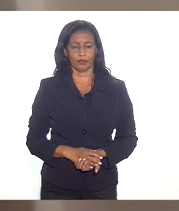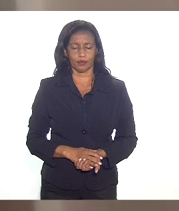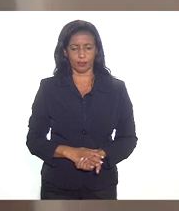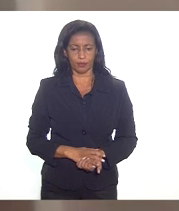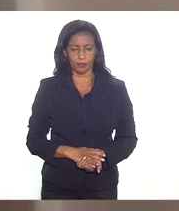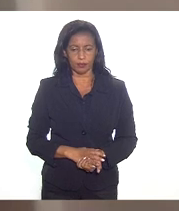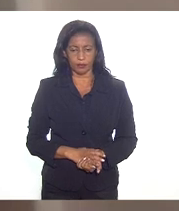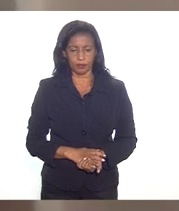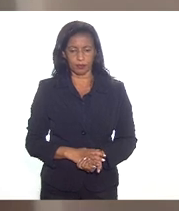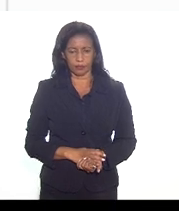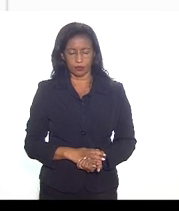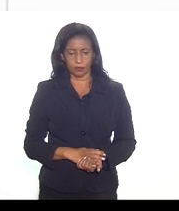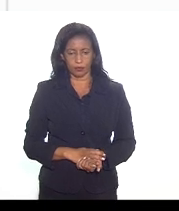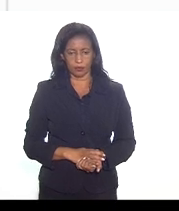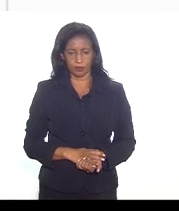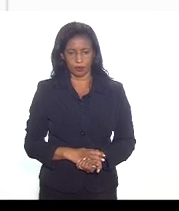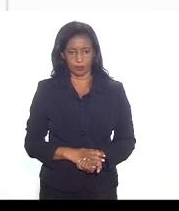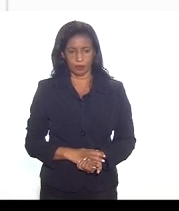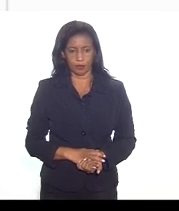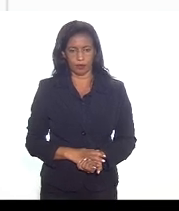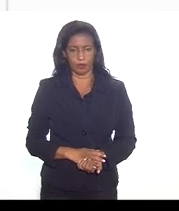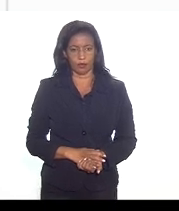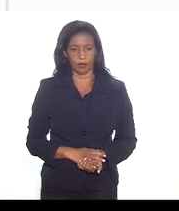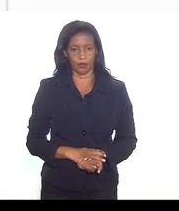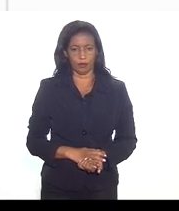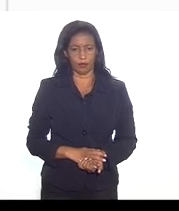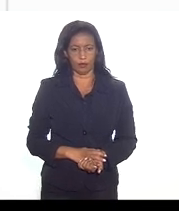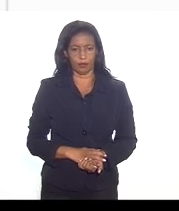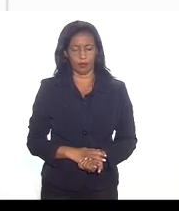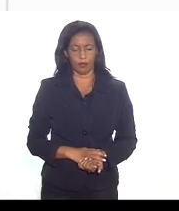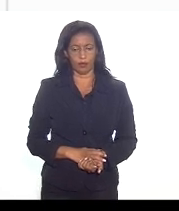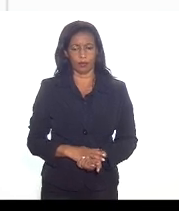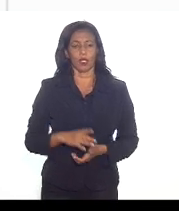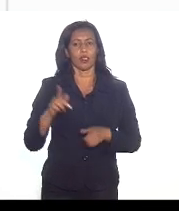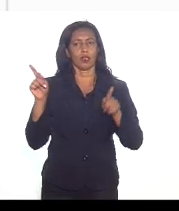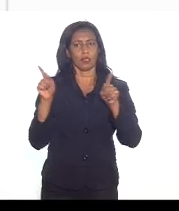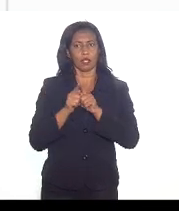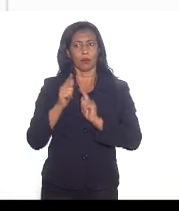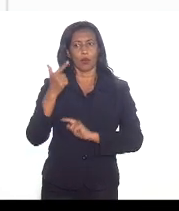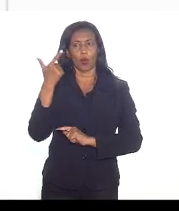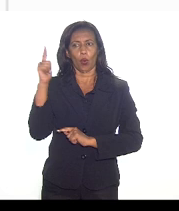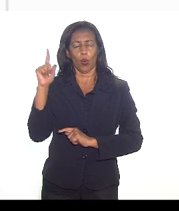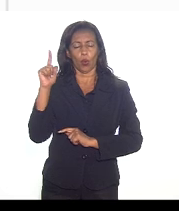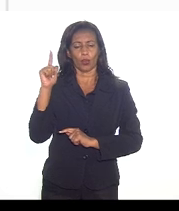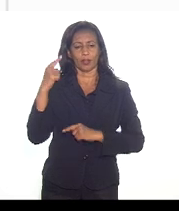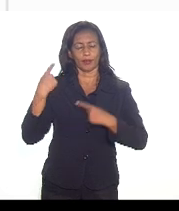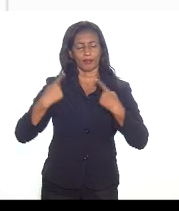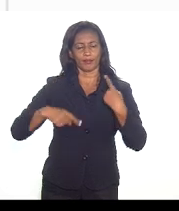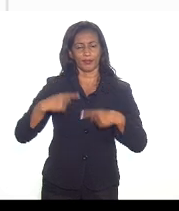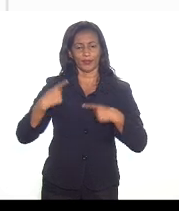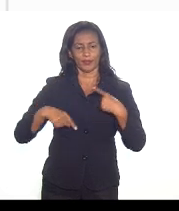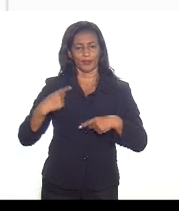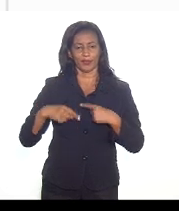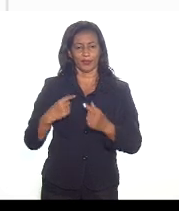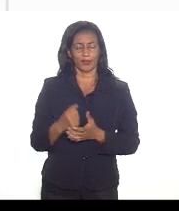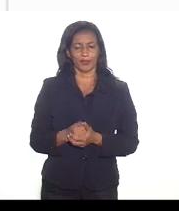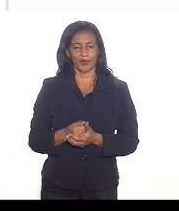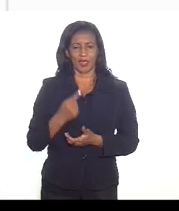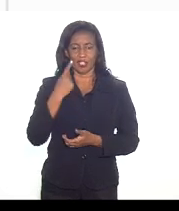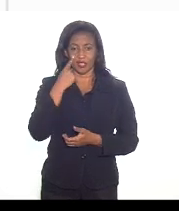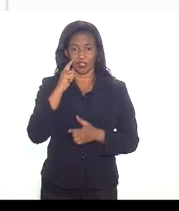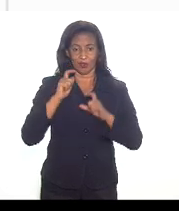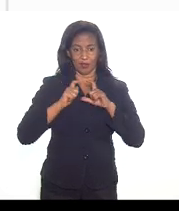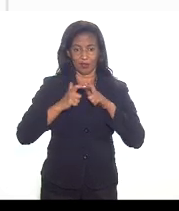Isso aí é outra discussão, né, que a gente tem tido aí com a Petrobras, com o Instituto Brasileiro do Petróleo. A gente vê um crescimento